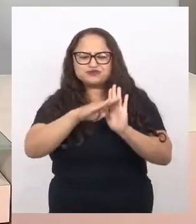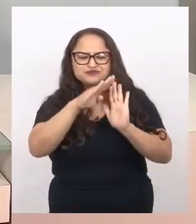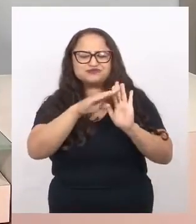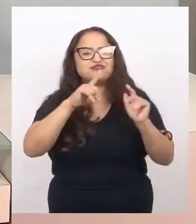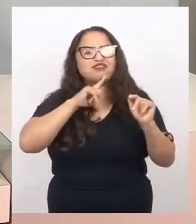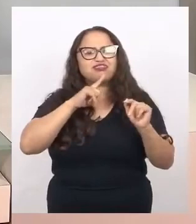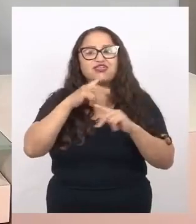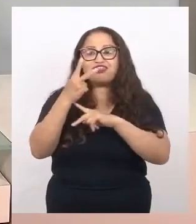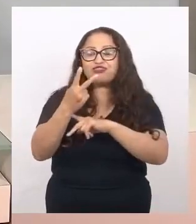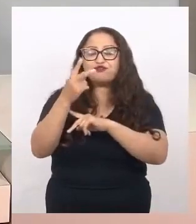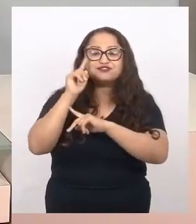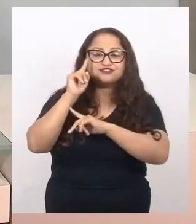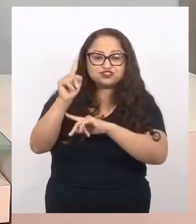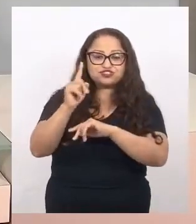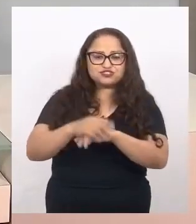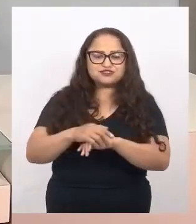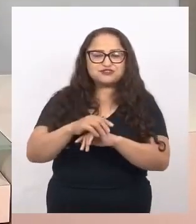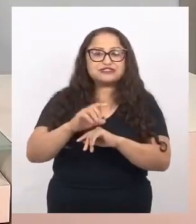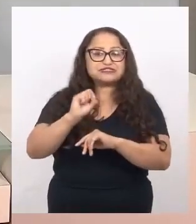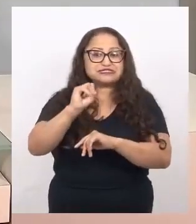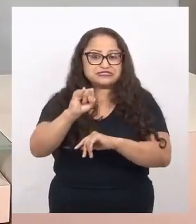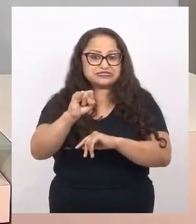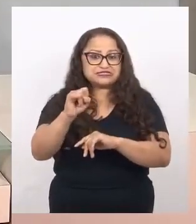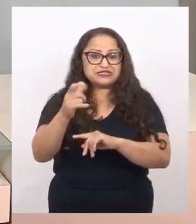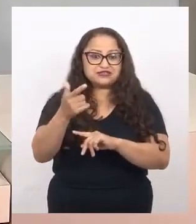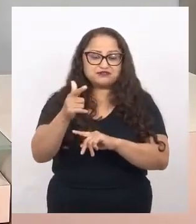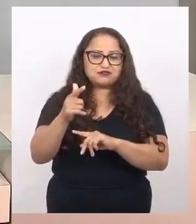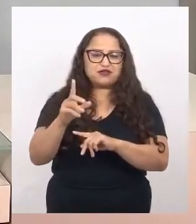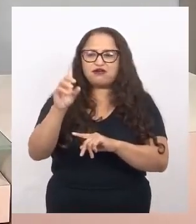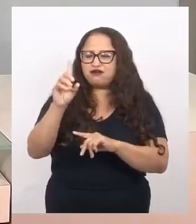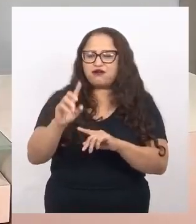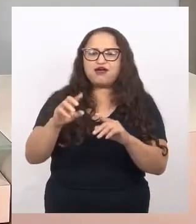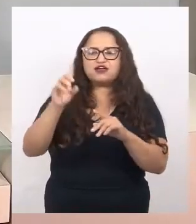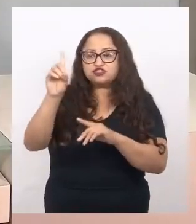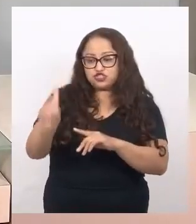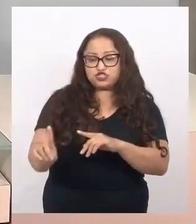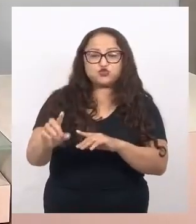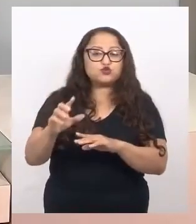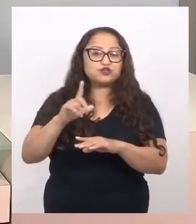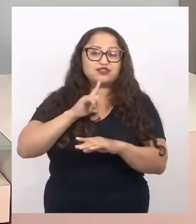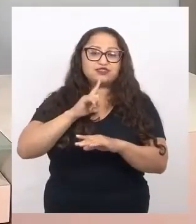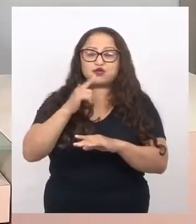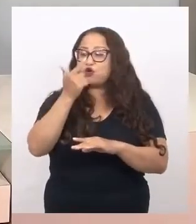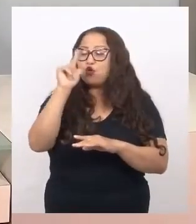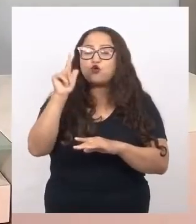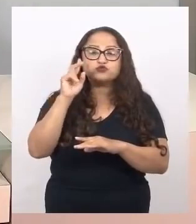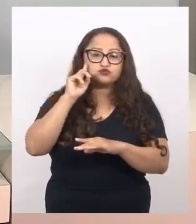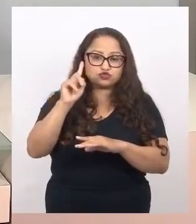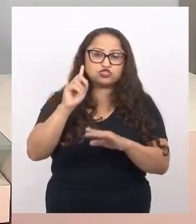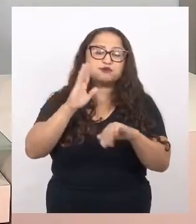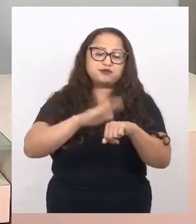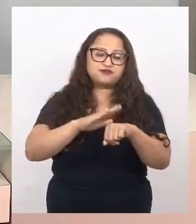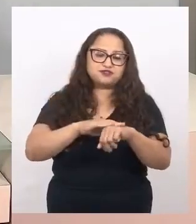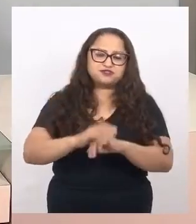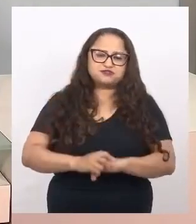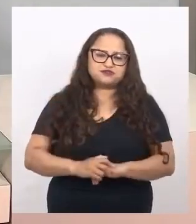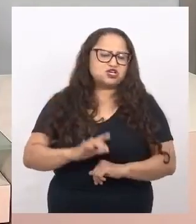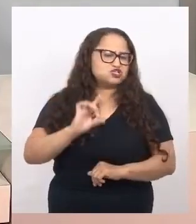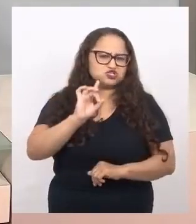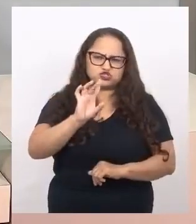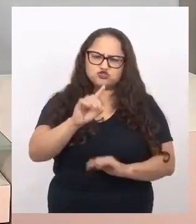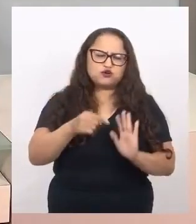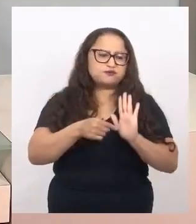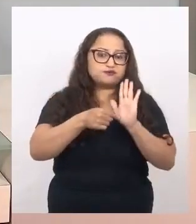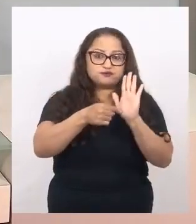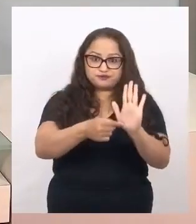para que se um for feriado, a DE tem um outro dia, ou a escola tem um outro dia para atuar, tá bom? É só manifestação de